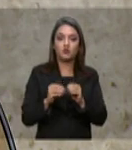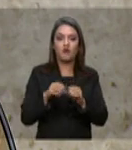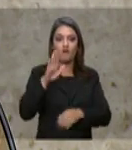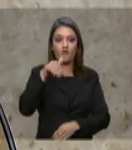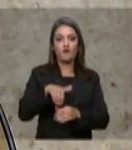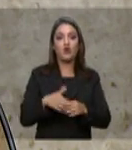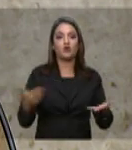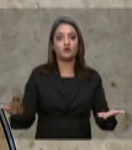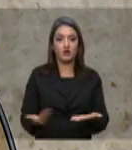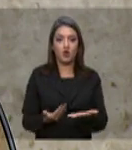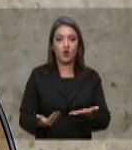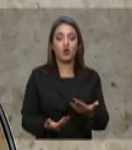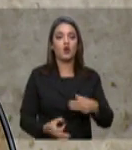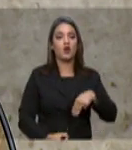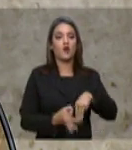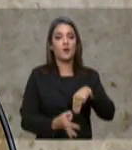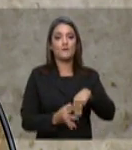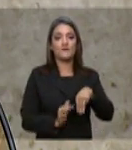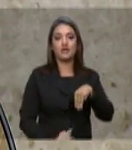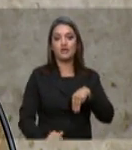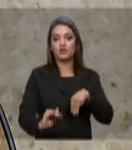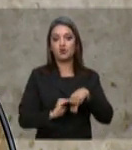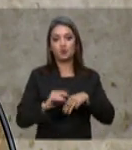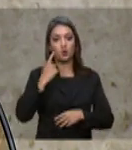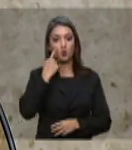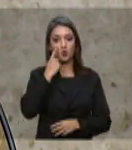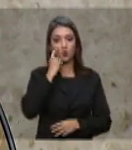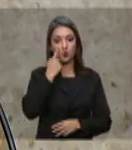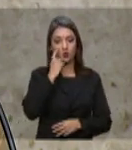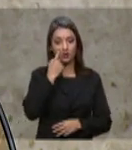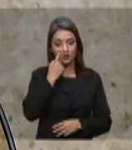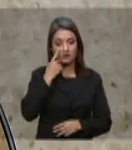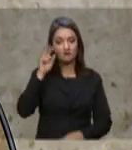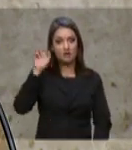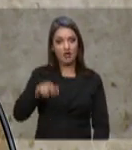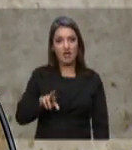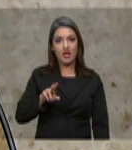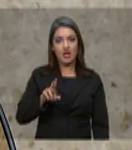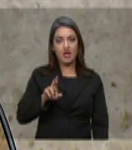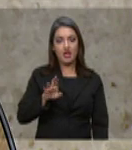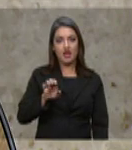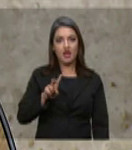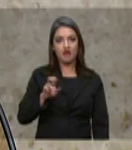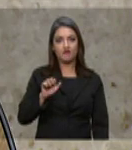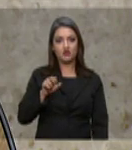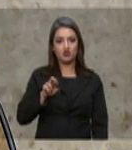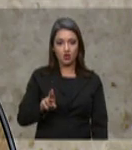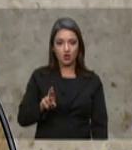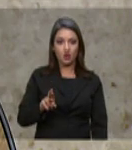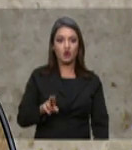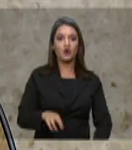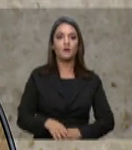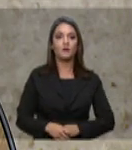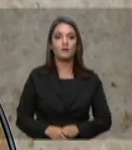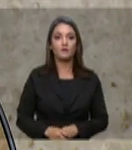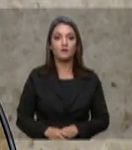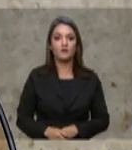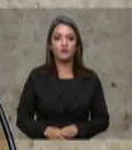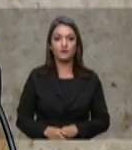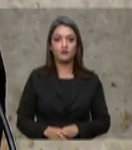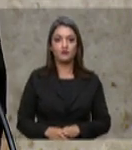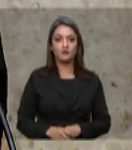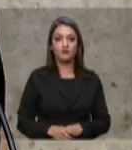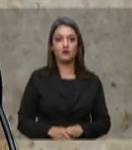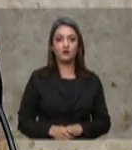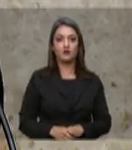o passa-palavra agora sua excelência o ministro não desmarque o revisor do ministério vocês Moraes nessa